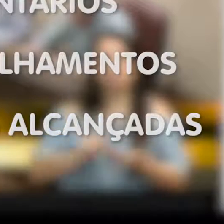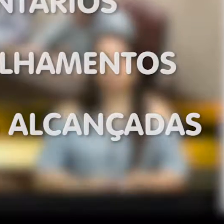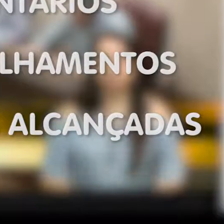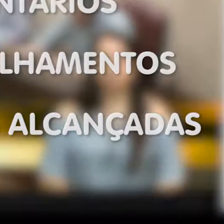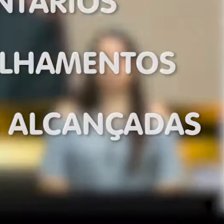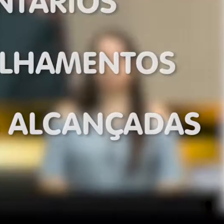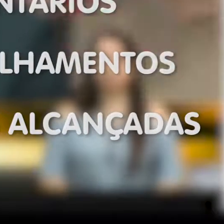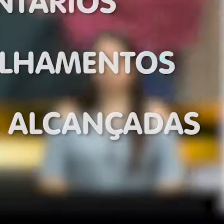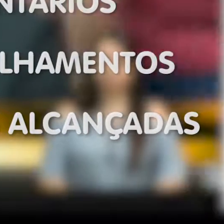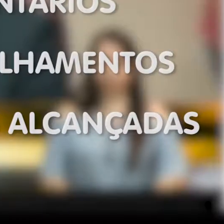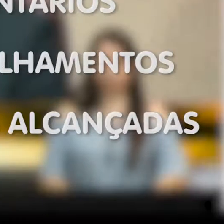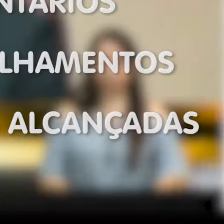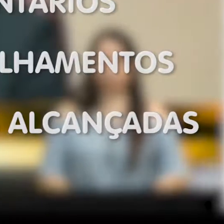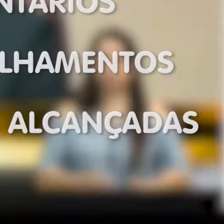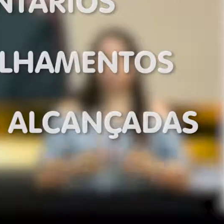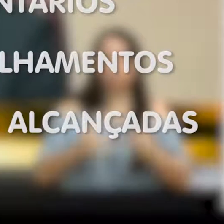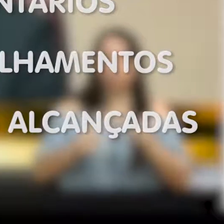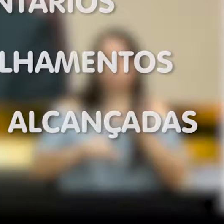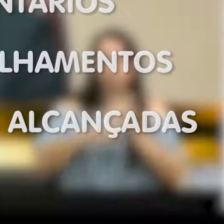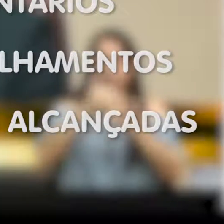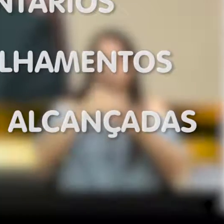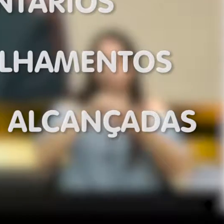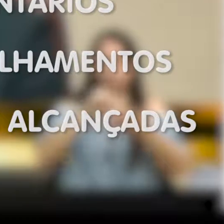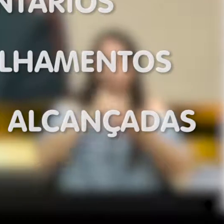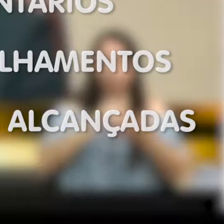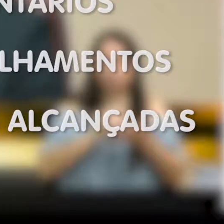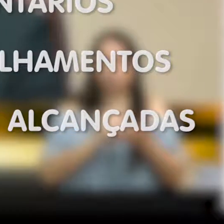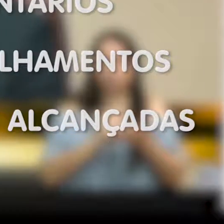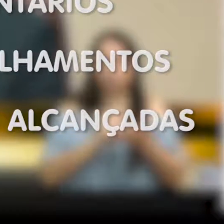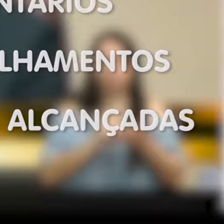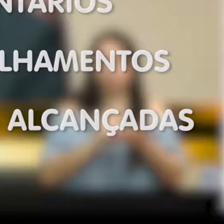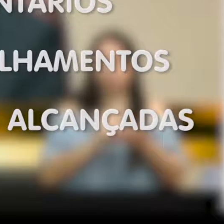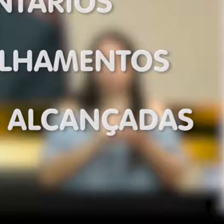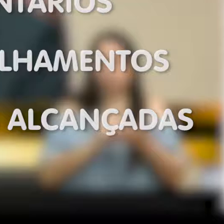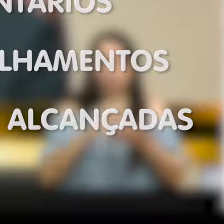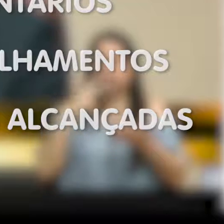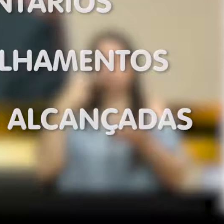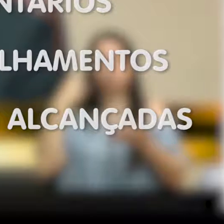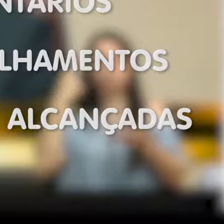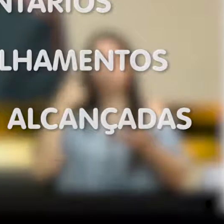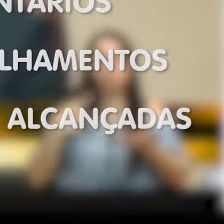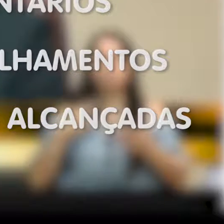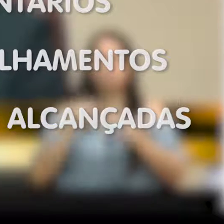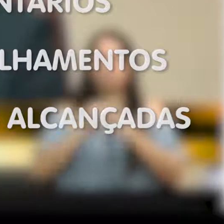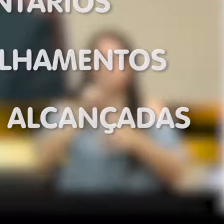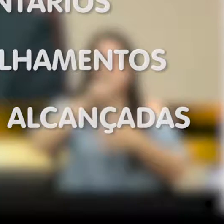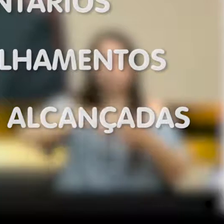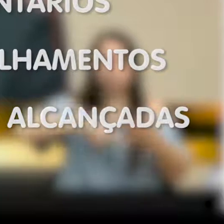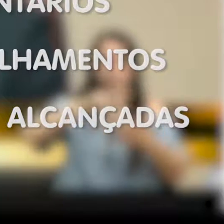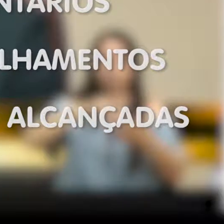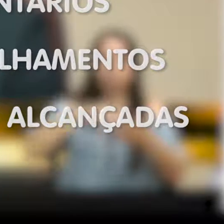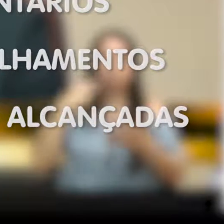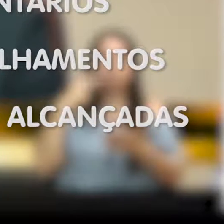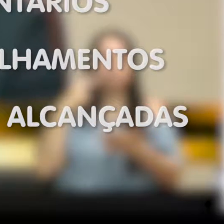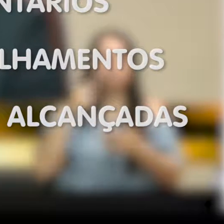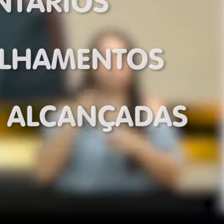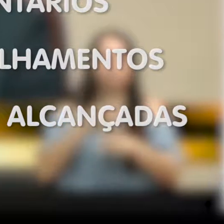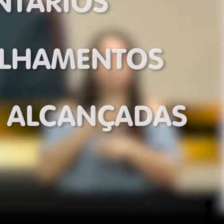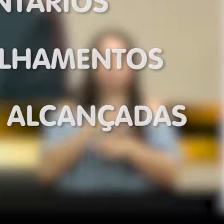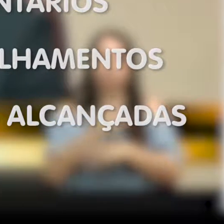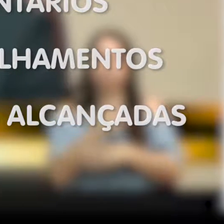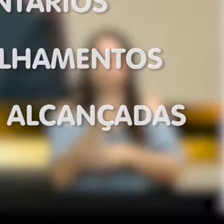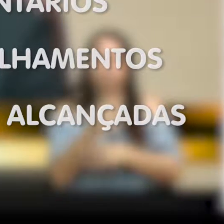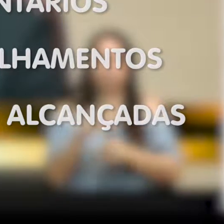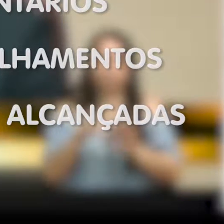período, ocorreram mais de 1.299 visualizações, 40 curtidas, 32 comentários,